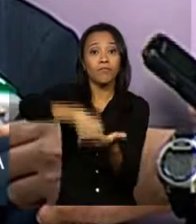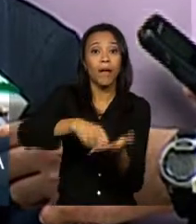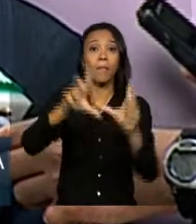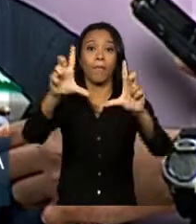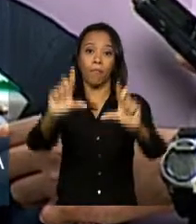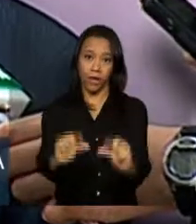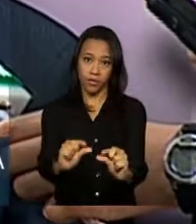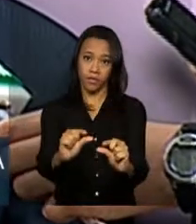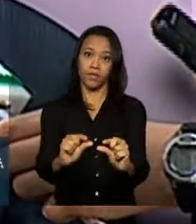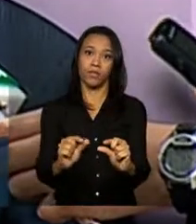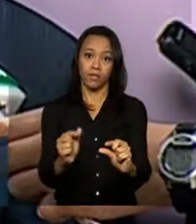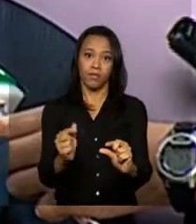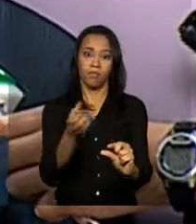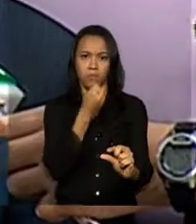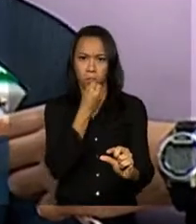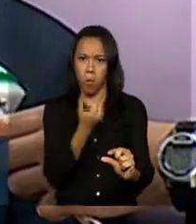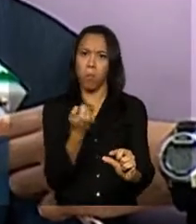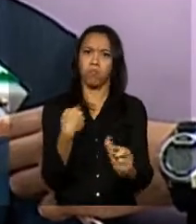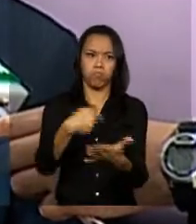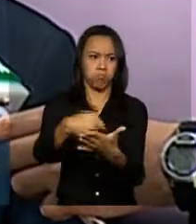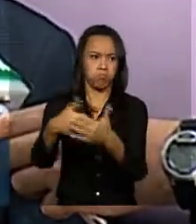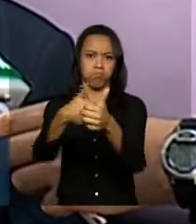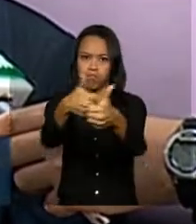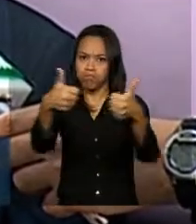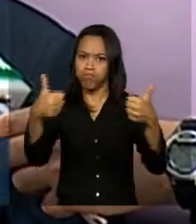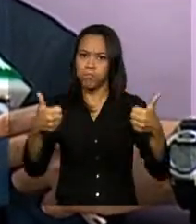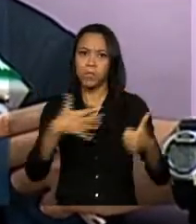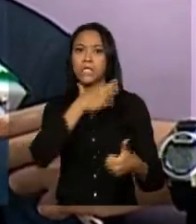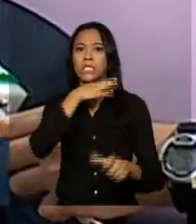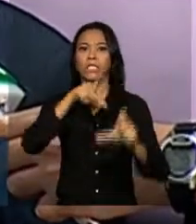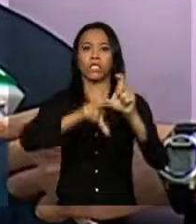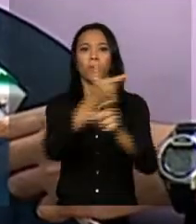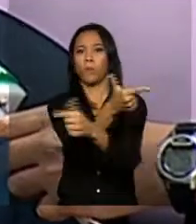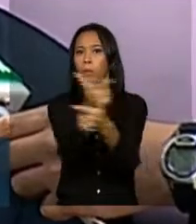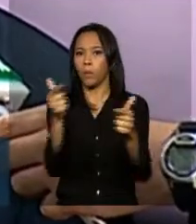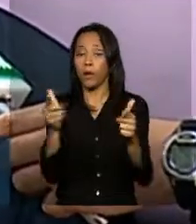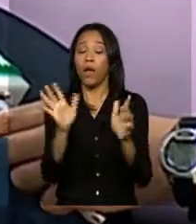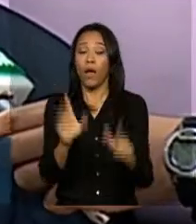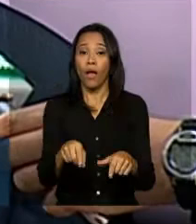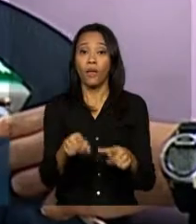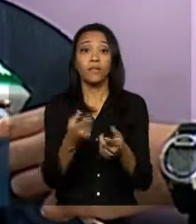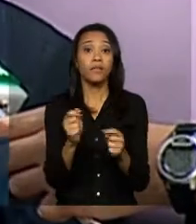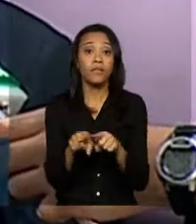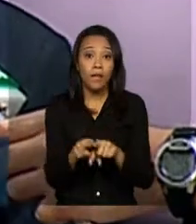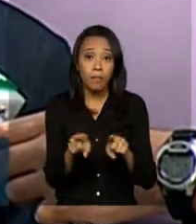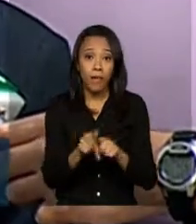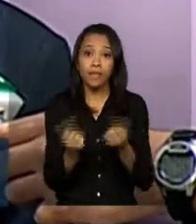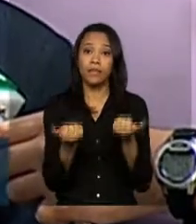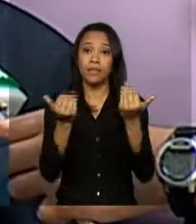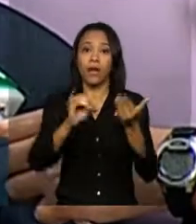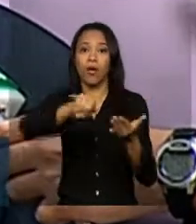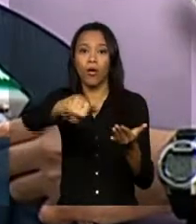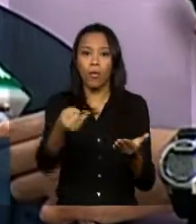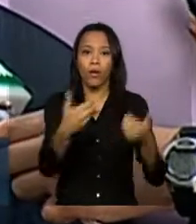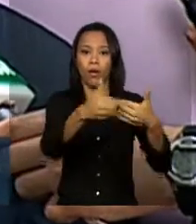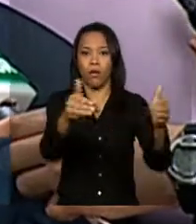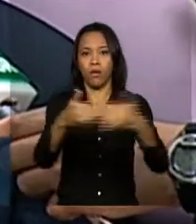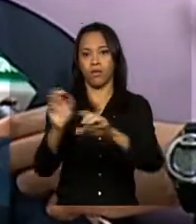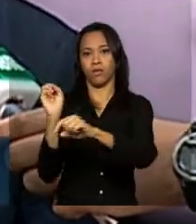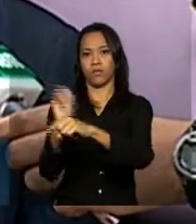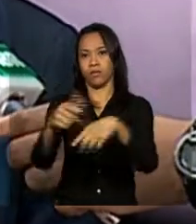que eu reputo como importante, é a geração do emprego, a oportunidade de